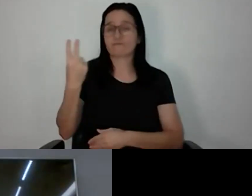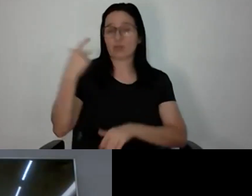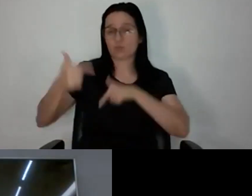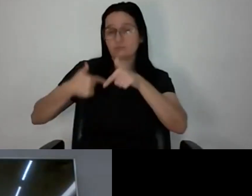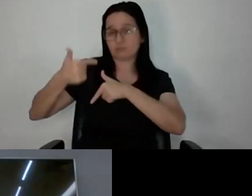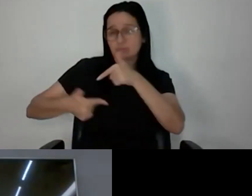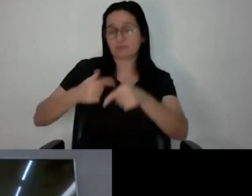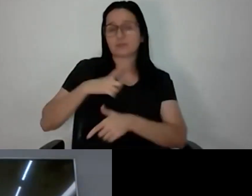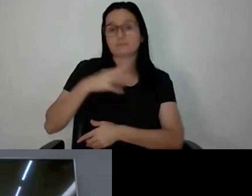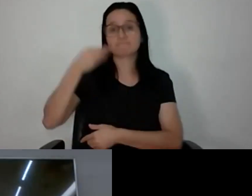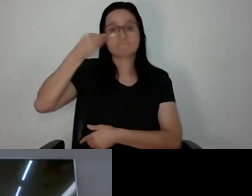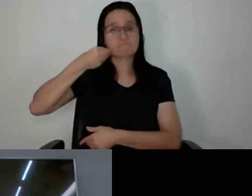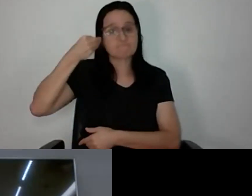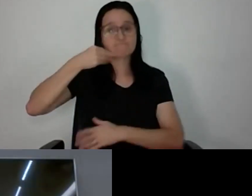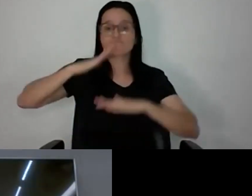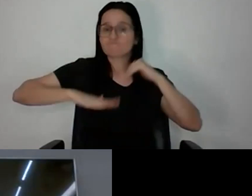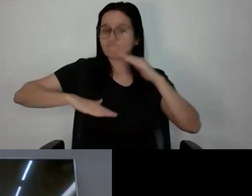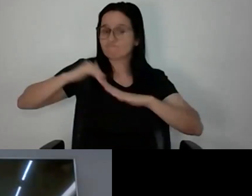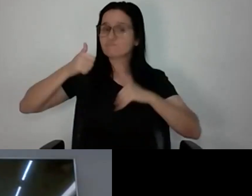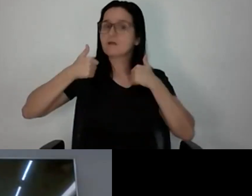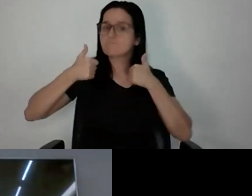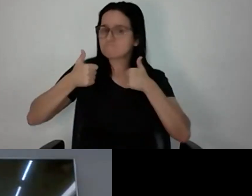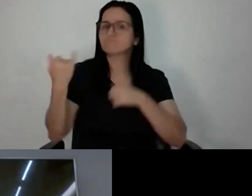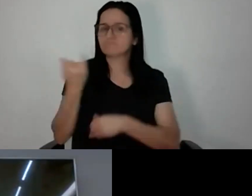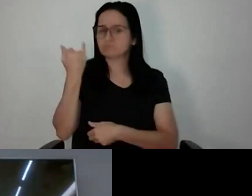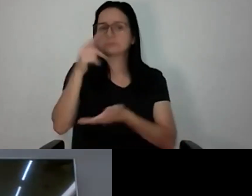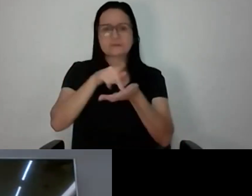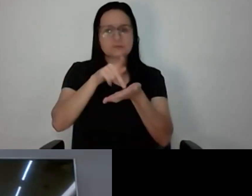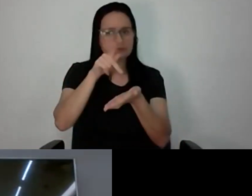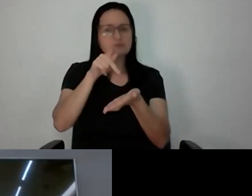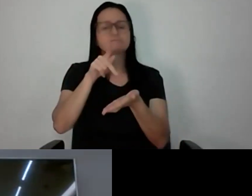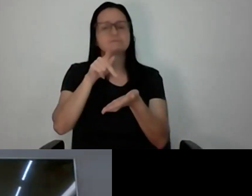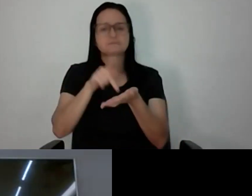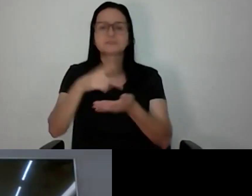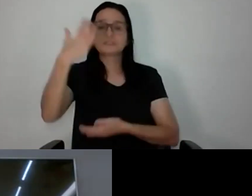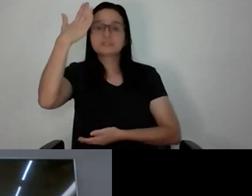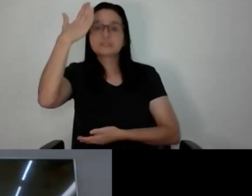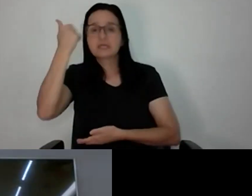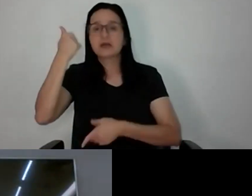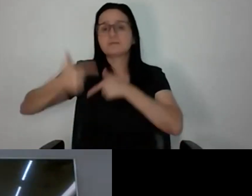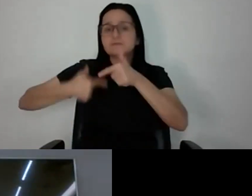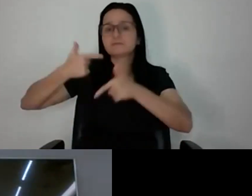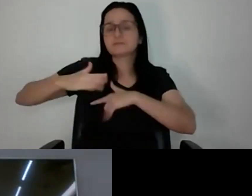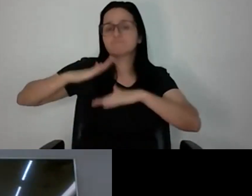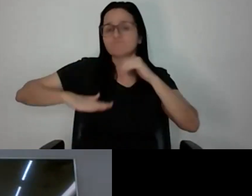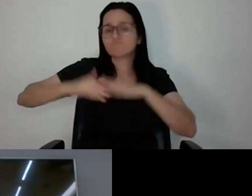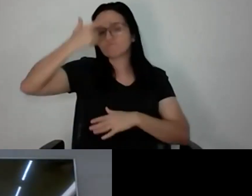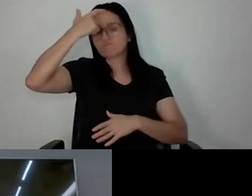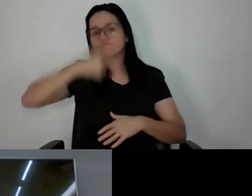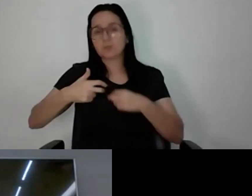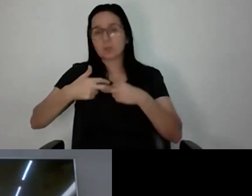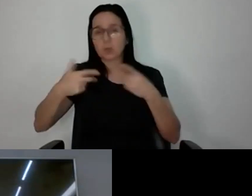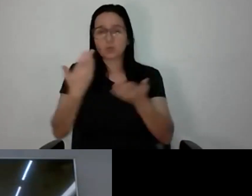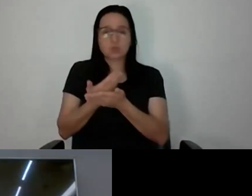experiência e capacidade técnica operacional é super importante, né? Saber executar bem as habilidades que a gente aprende em sala de